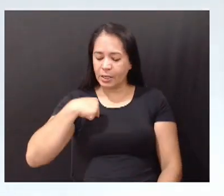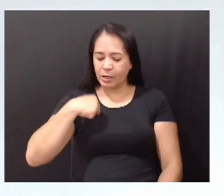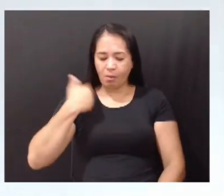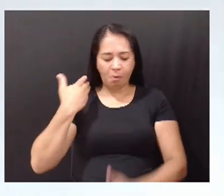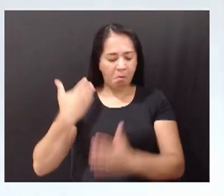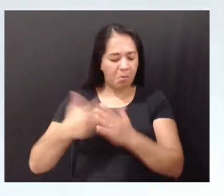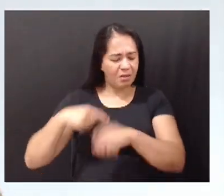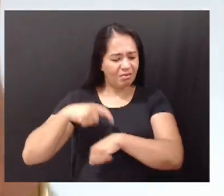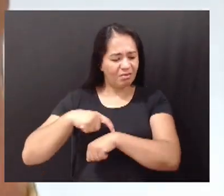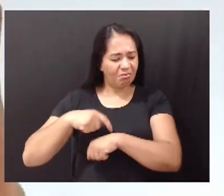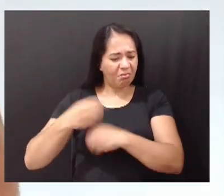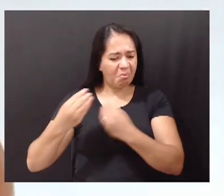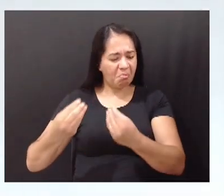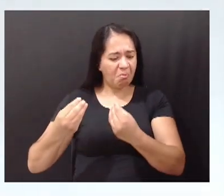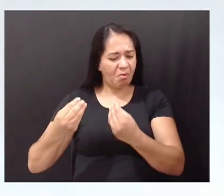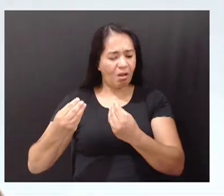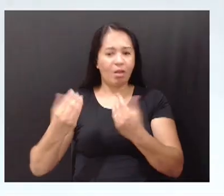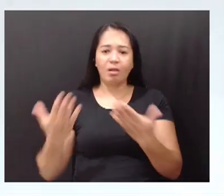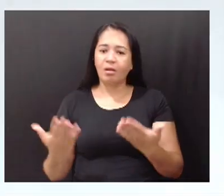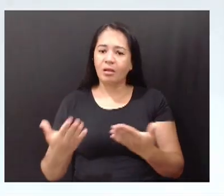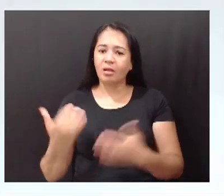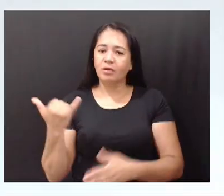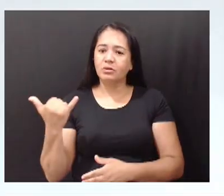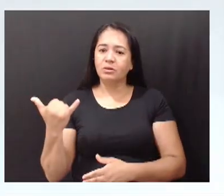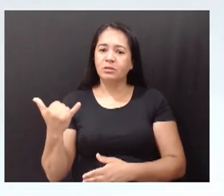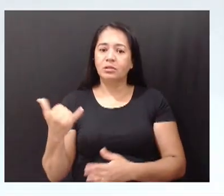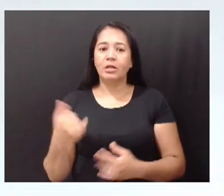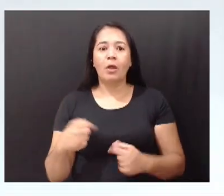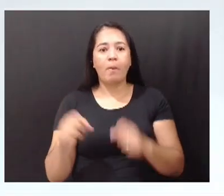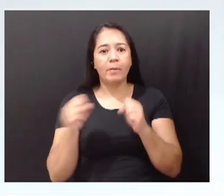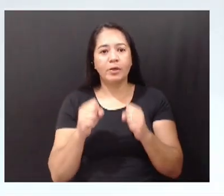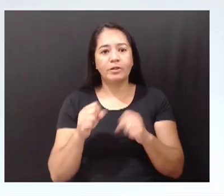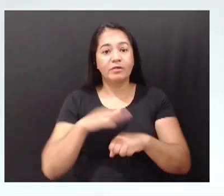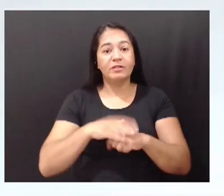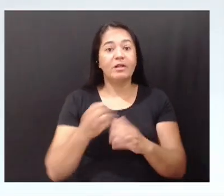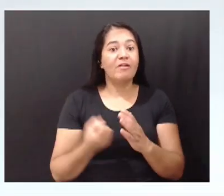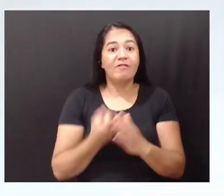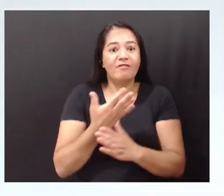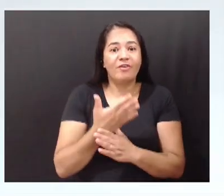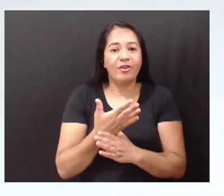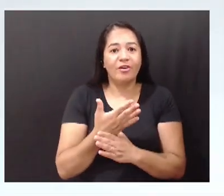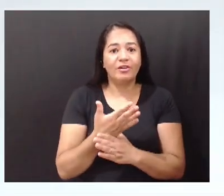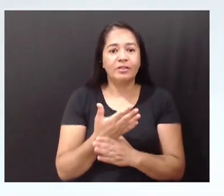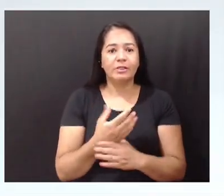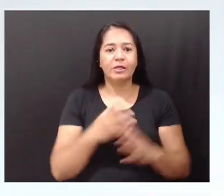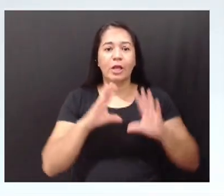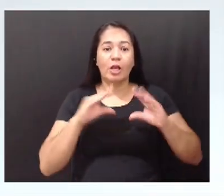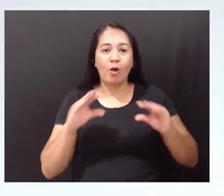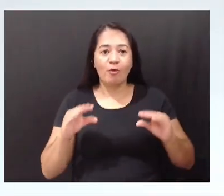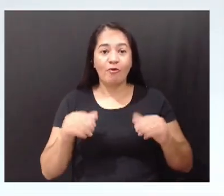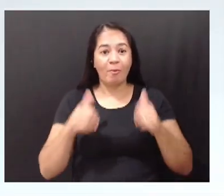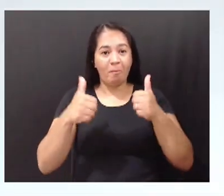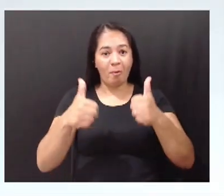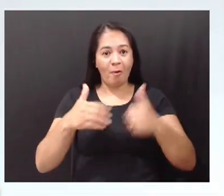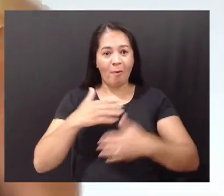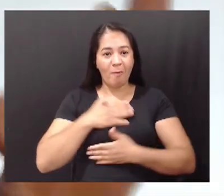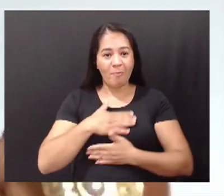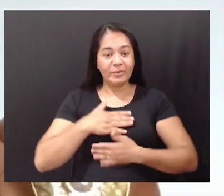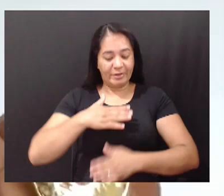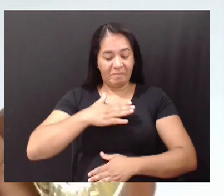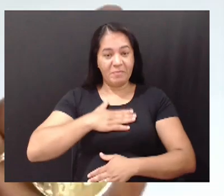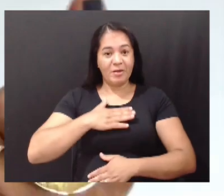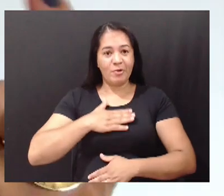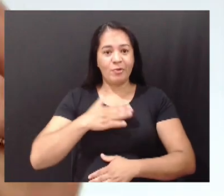de uma tela. O que eu posso fazer fora da tela que me causa bem-estar, que me causa prazer comigo mesmo,